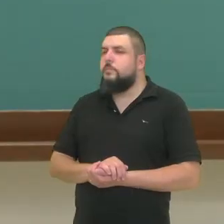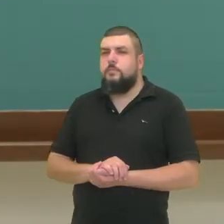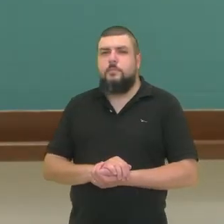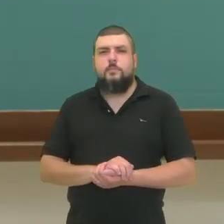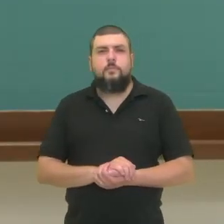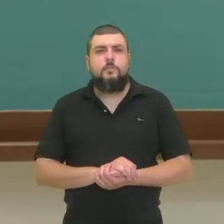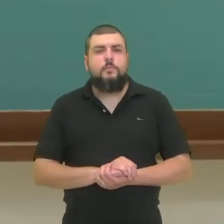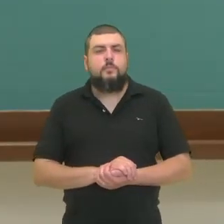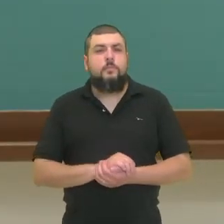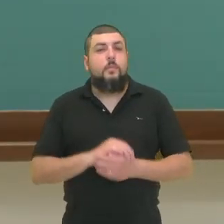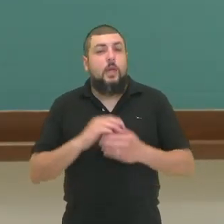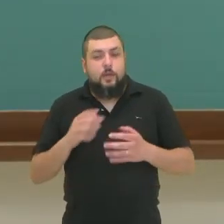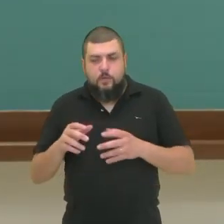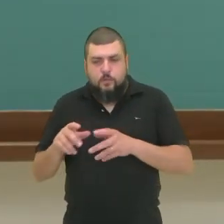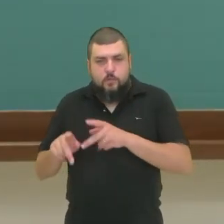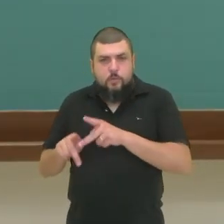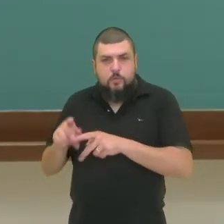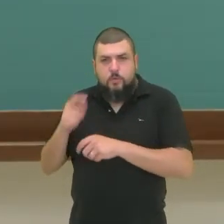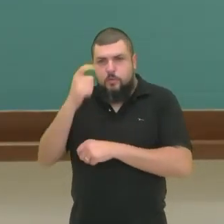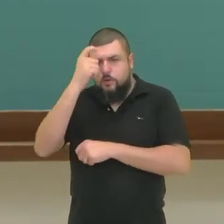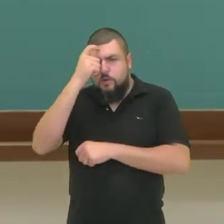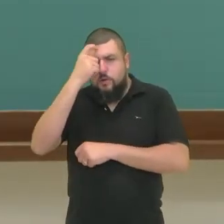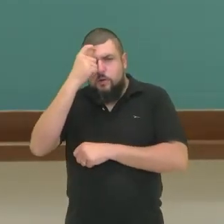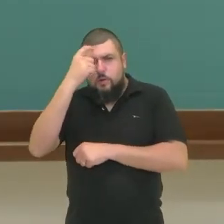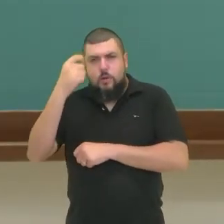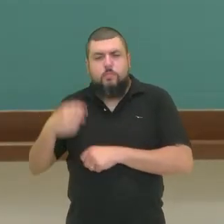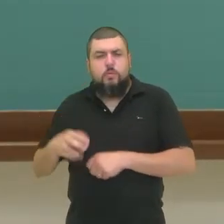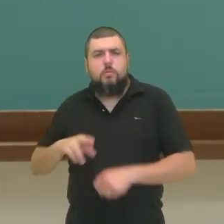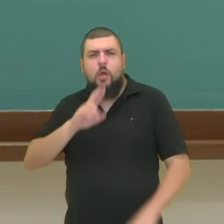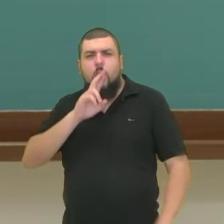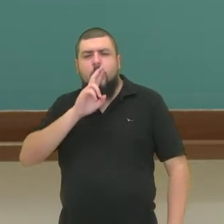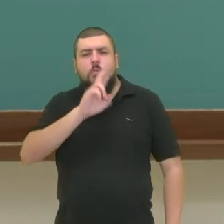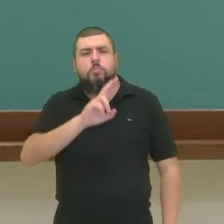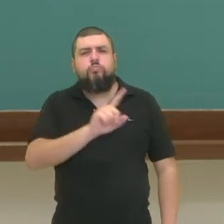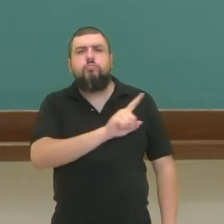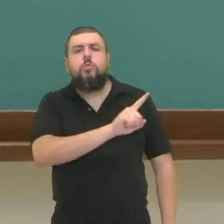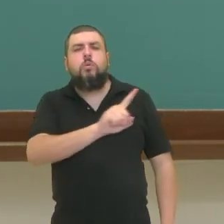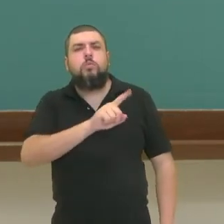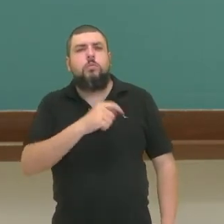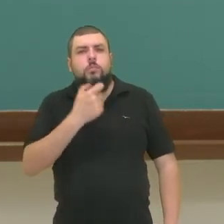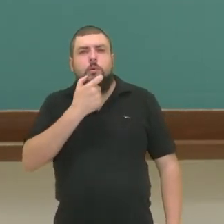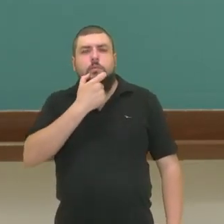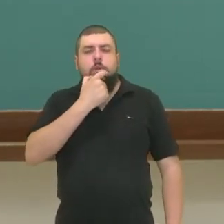Eles se negavam a fazer, seguindo de várias greves de fome